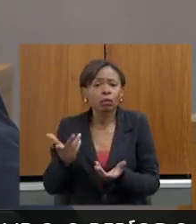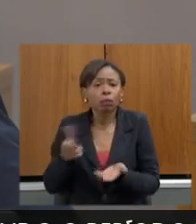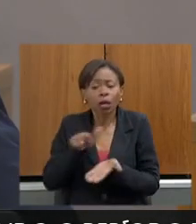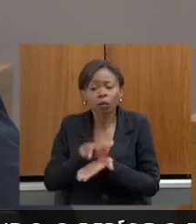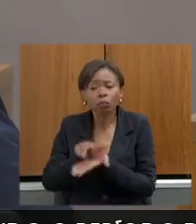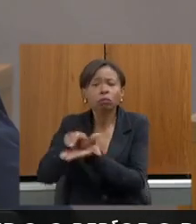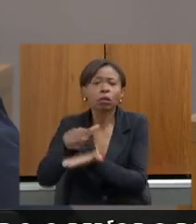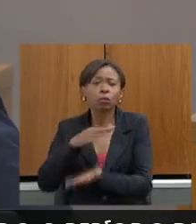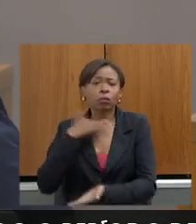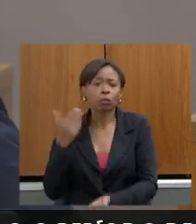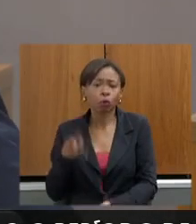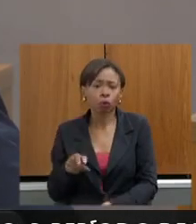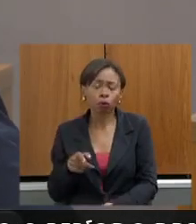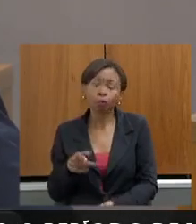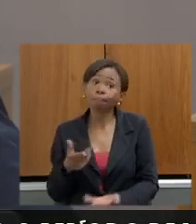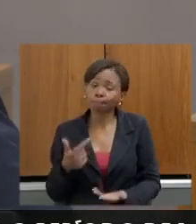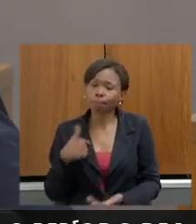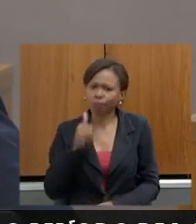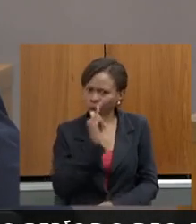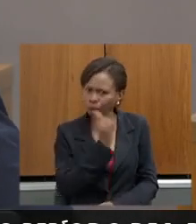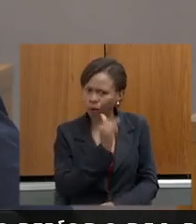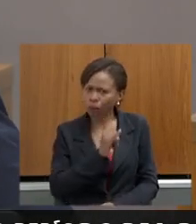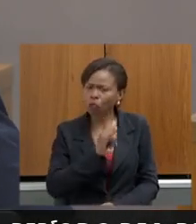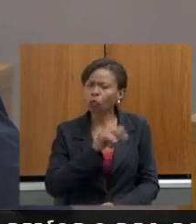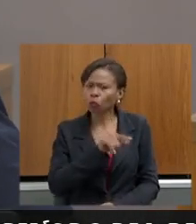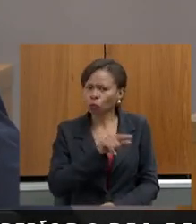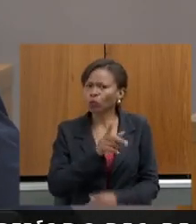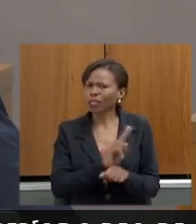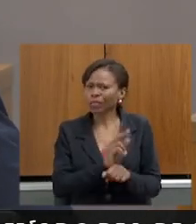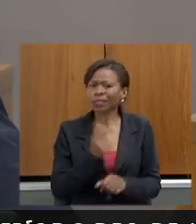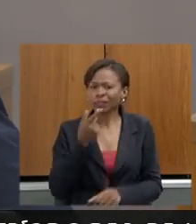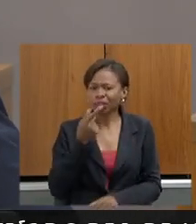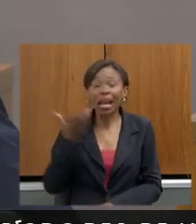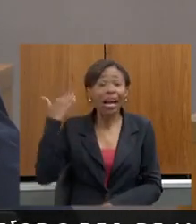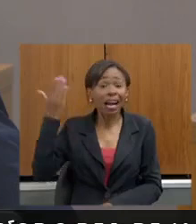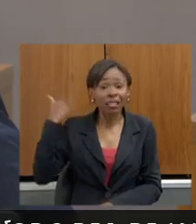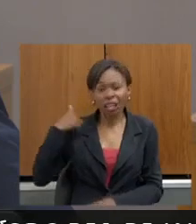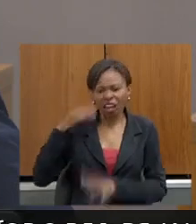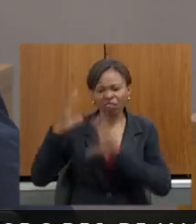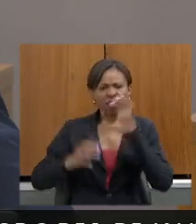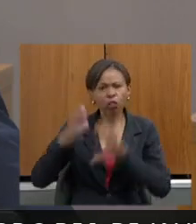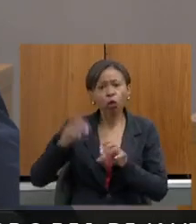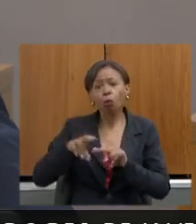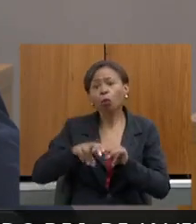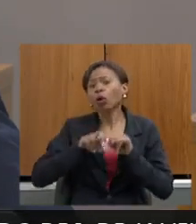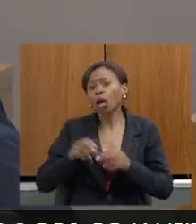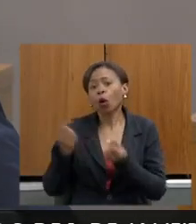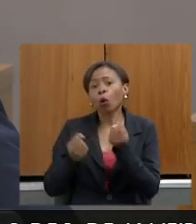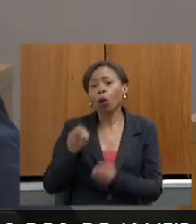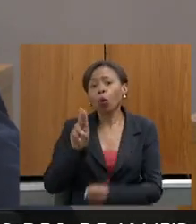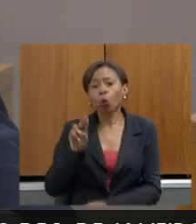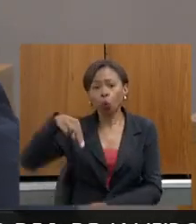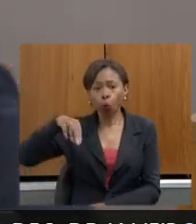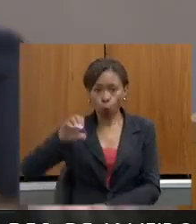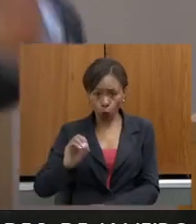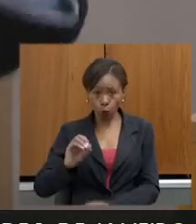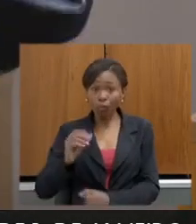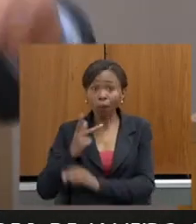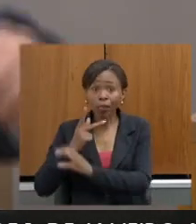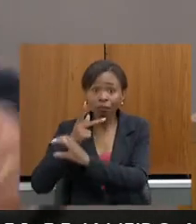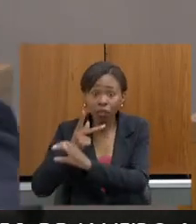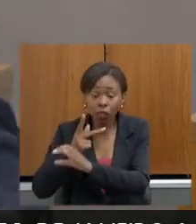e eu já contei isso porque eu estou Joaquim eu Briguei por causa do mundo da Polícia Civil que entrando na 381